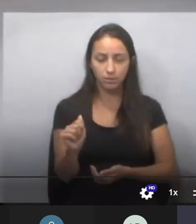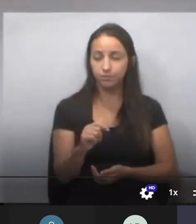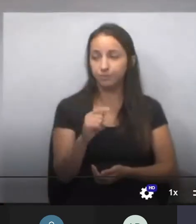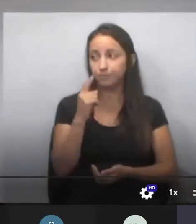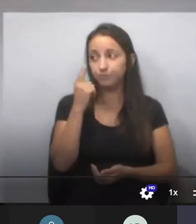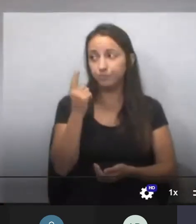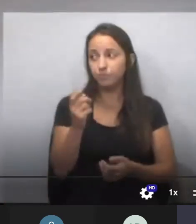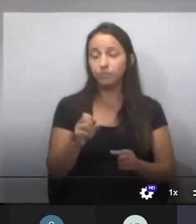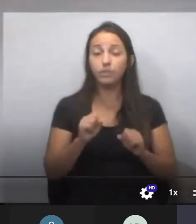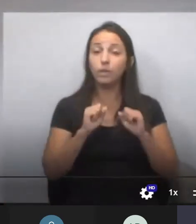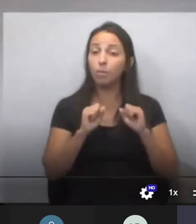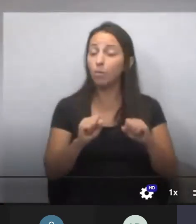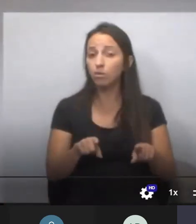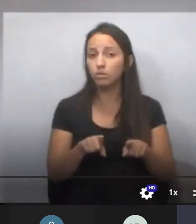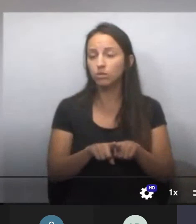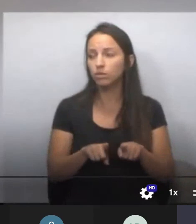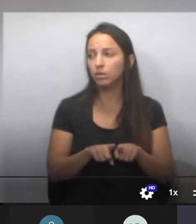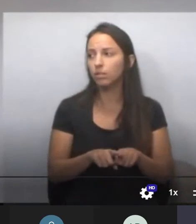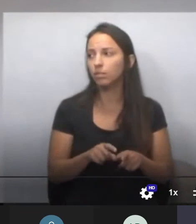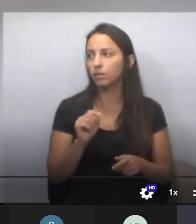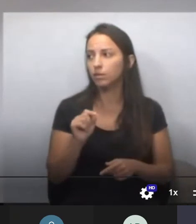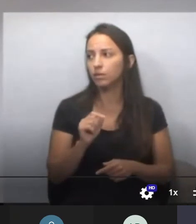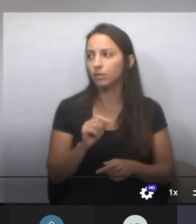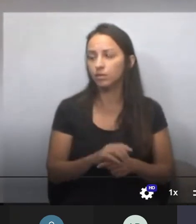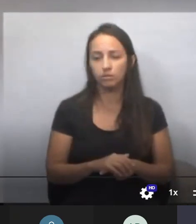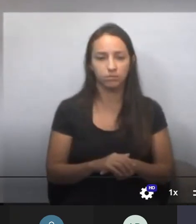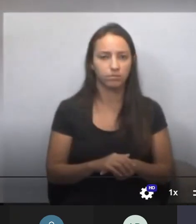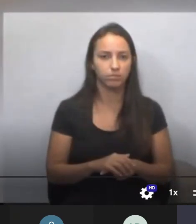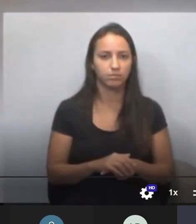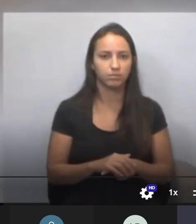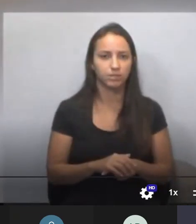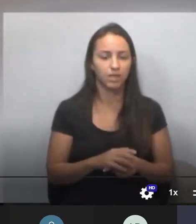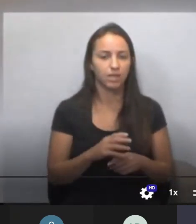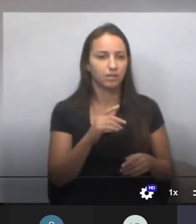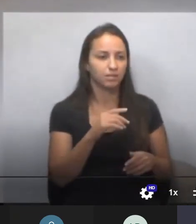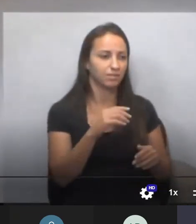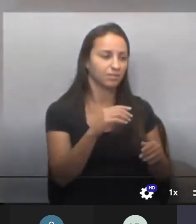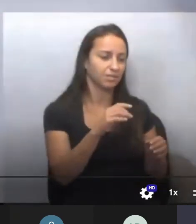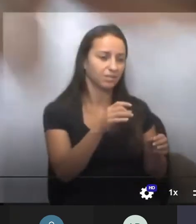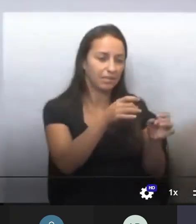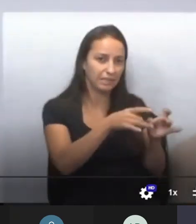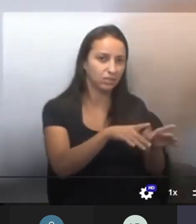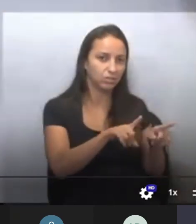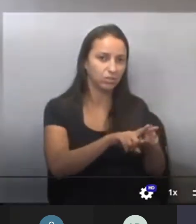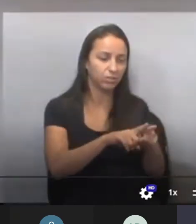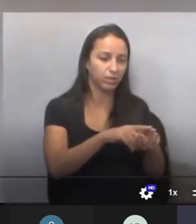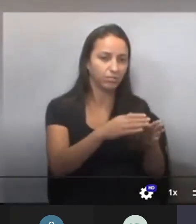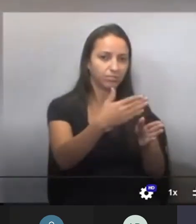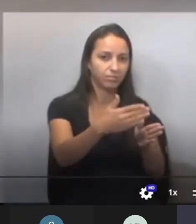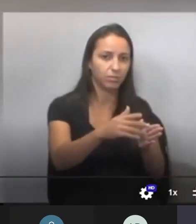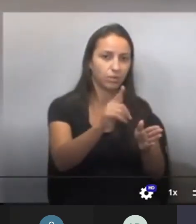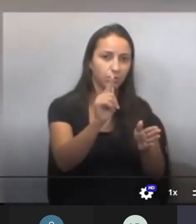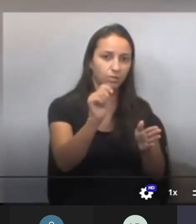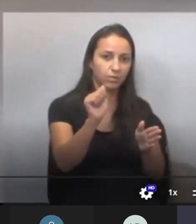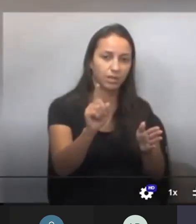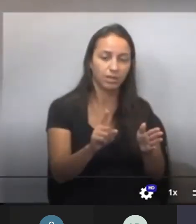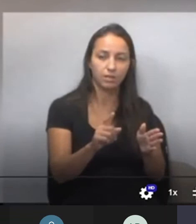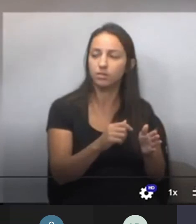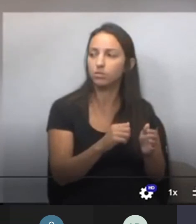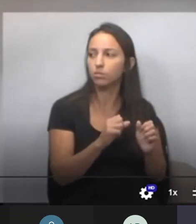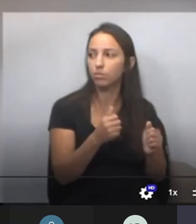Eu posso colocar depósito de gás e depósito de lixo aqui próximo, contanto